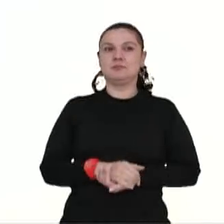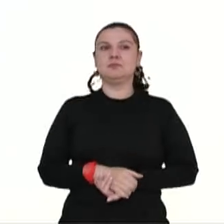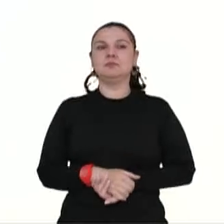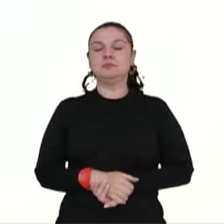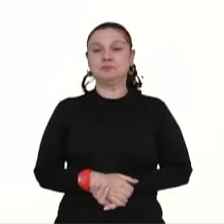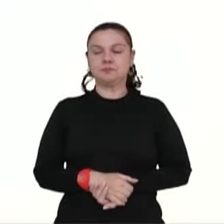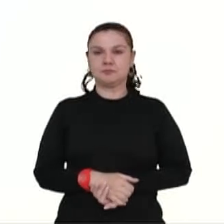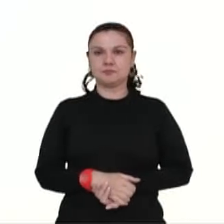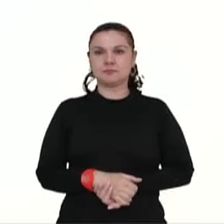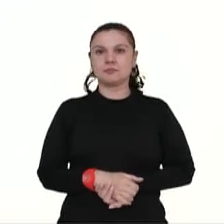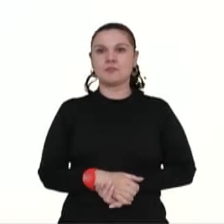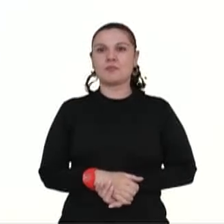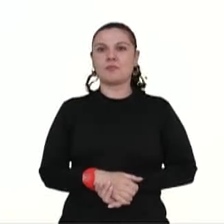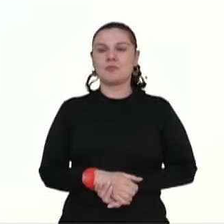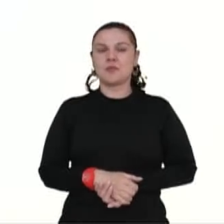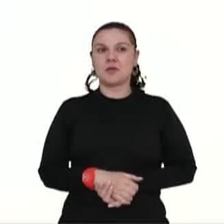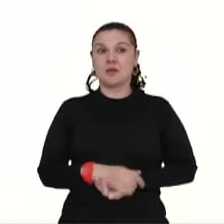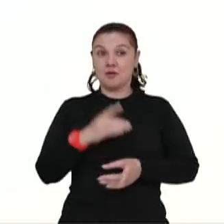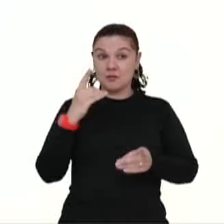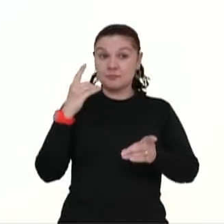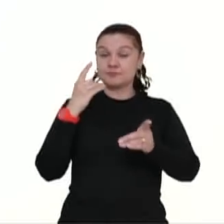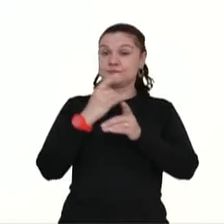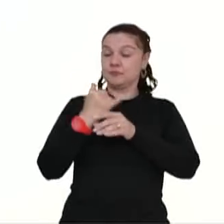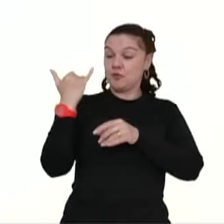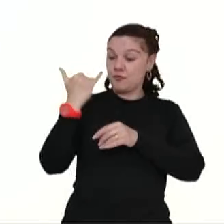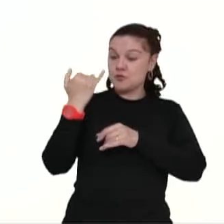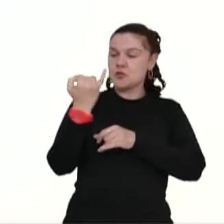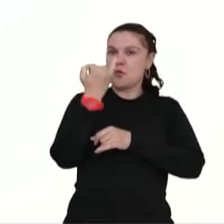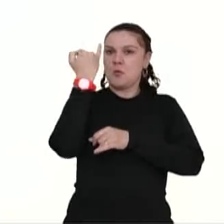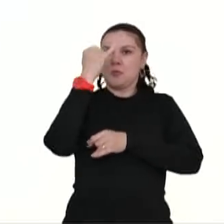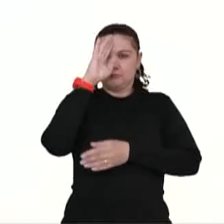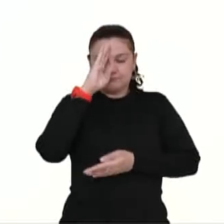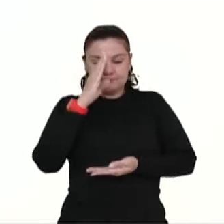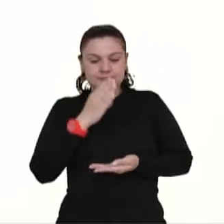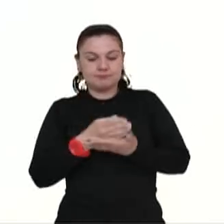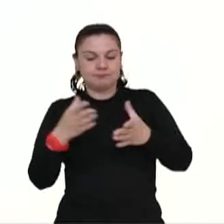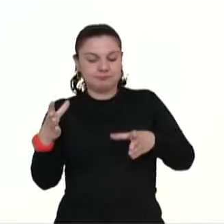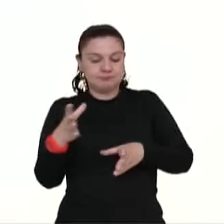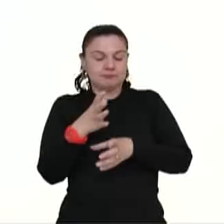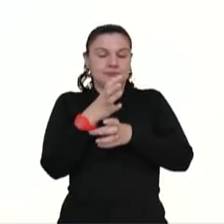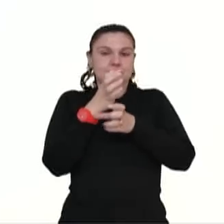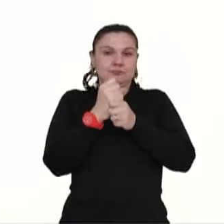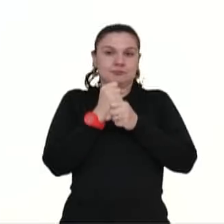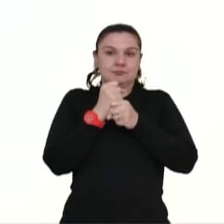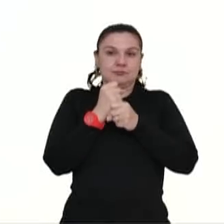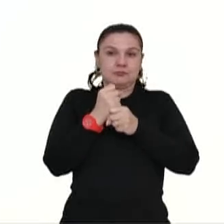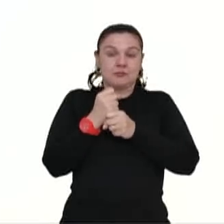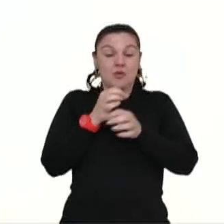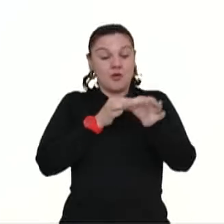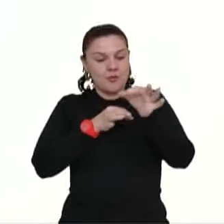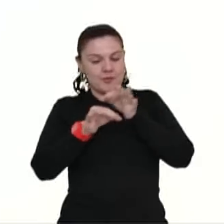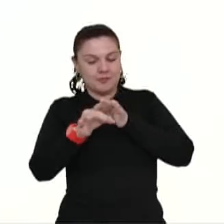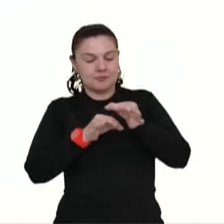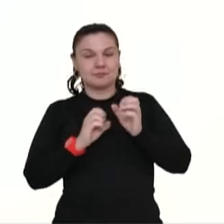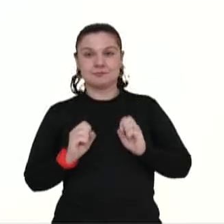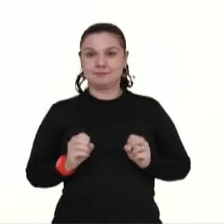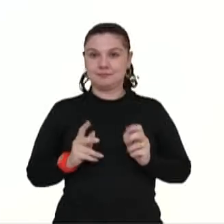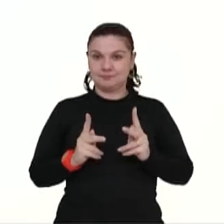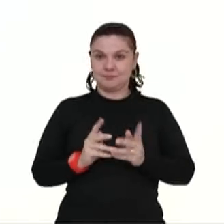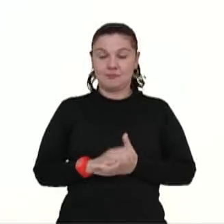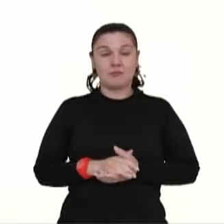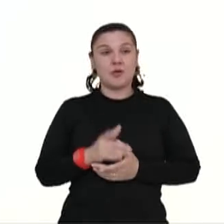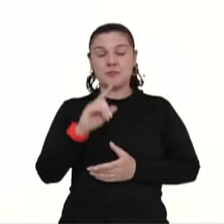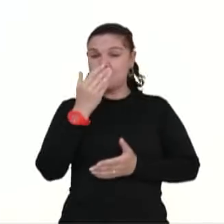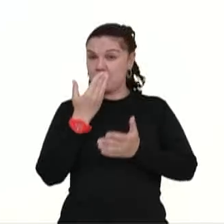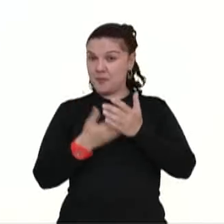B. Obter informações importantes e confiáveis a partir de um conjunto de dados coletados de forma sistemática, tá bom? Para você